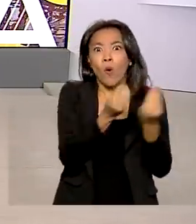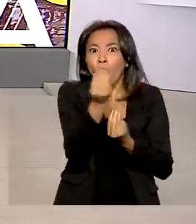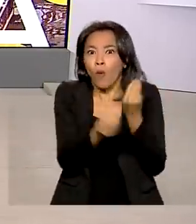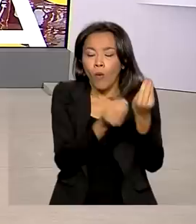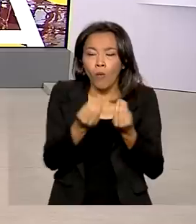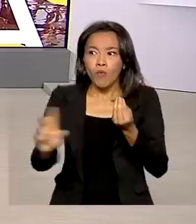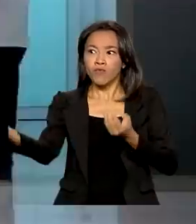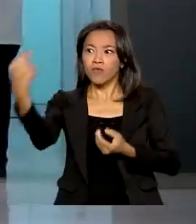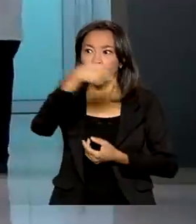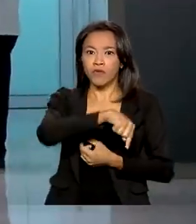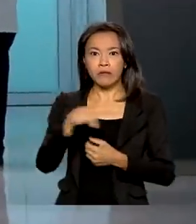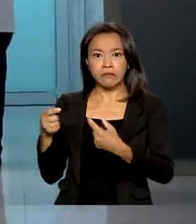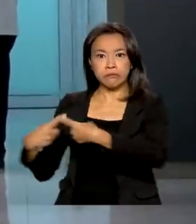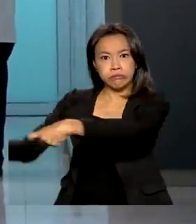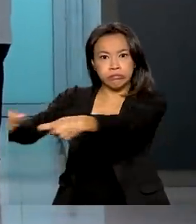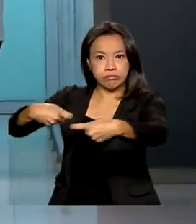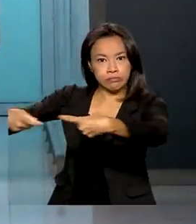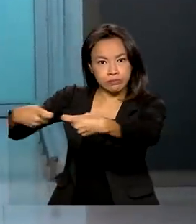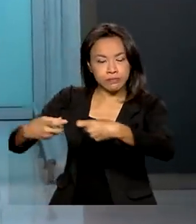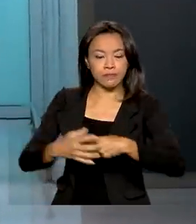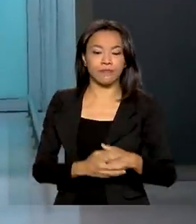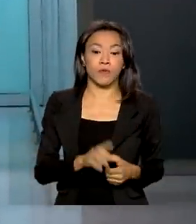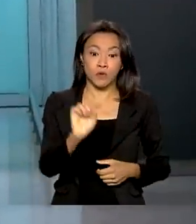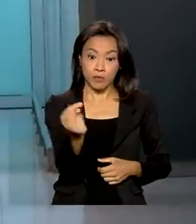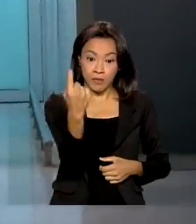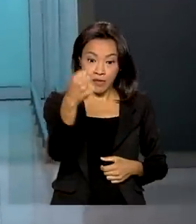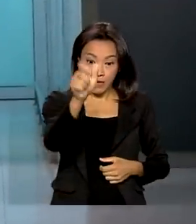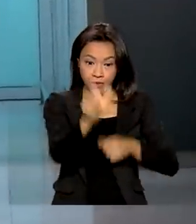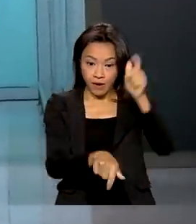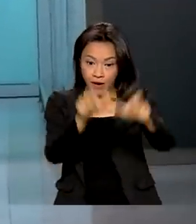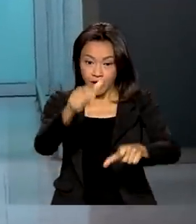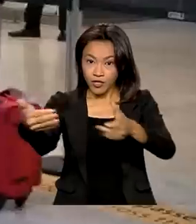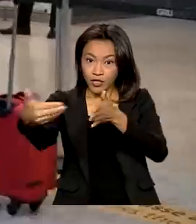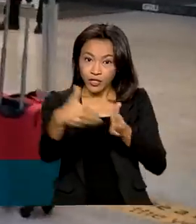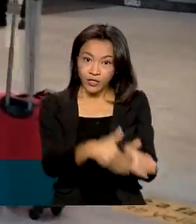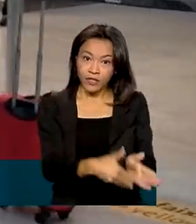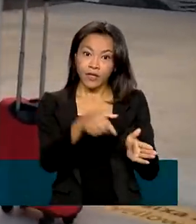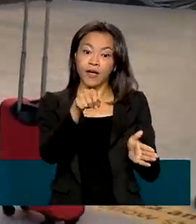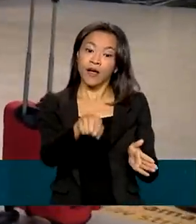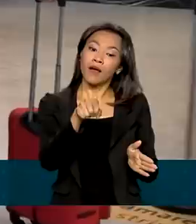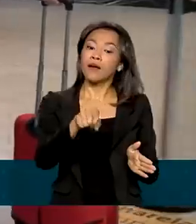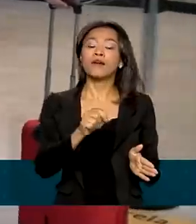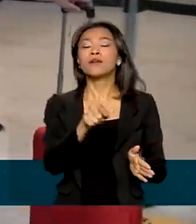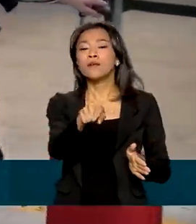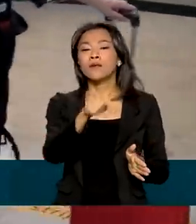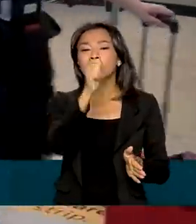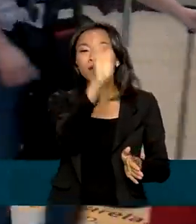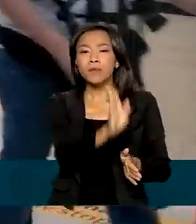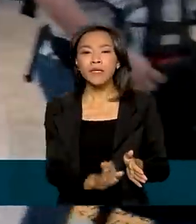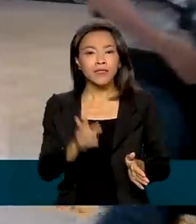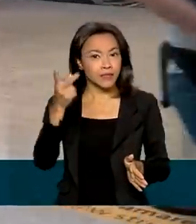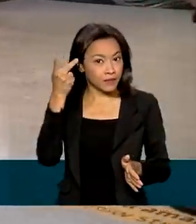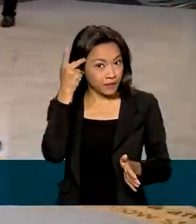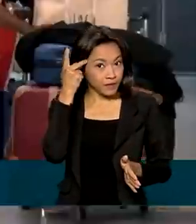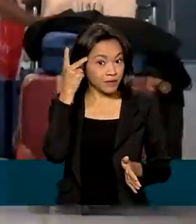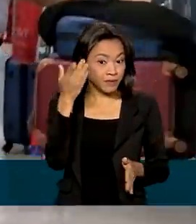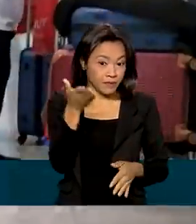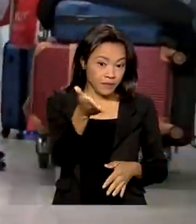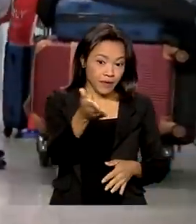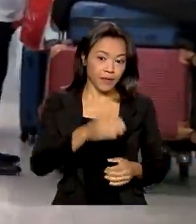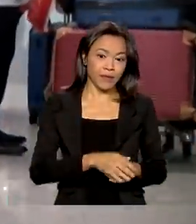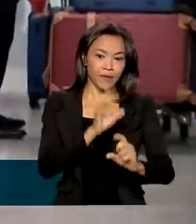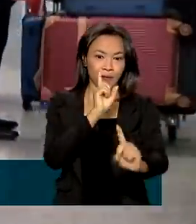dos conflitos. Os primeiros brasileiros desembarcaram logo cedo no Aeroporto Internacional de Guarulhos, na Grande São Paulo.